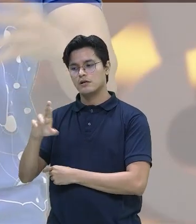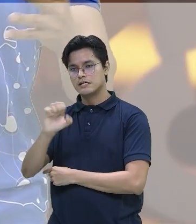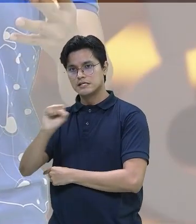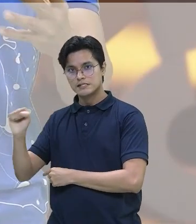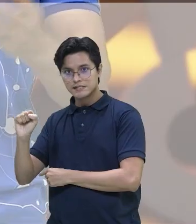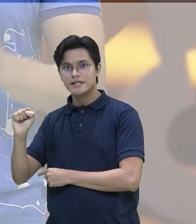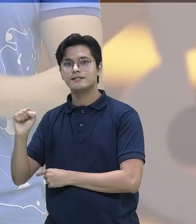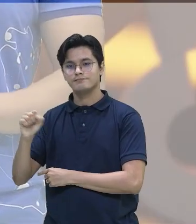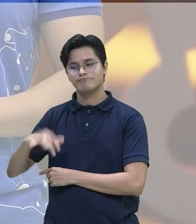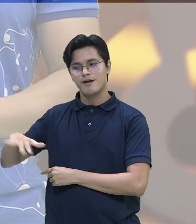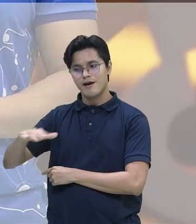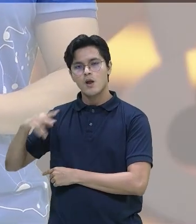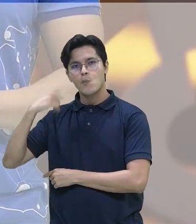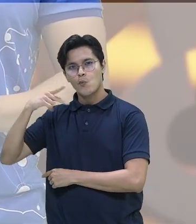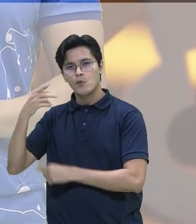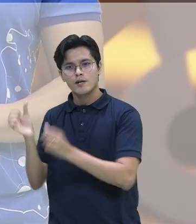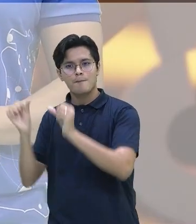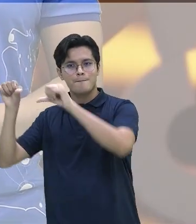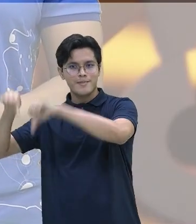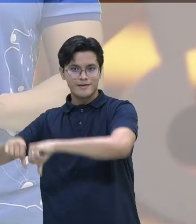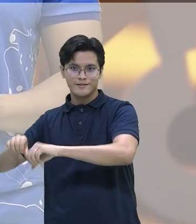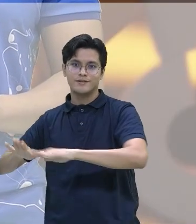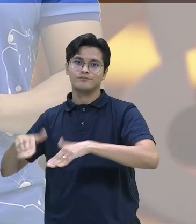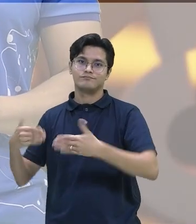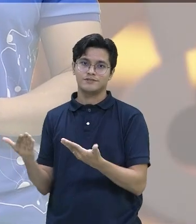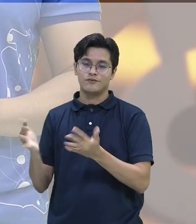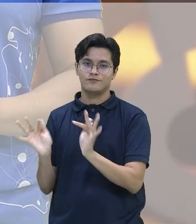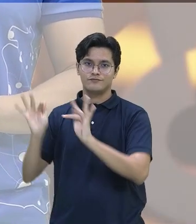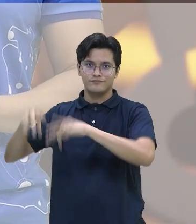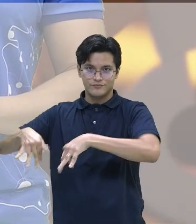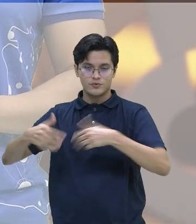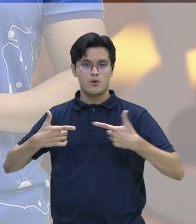E a gente tem ali o fim da chamada Guerra Fria.